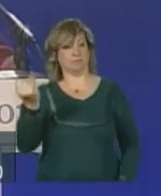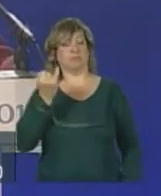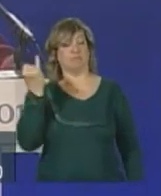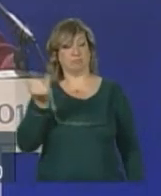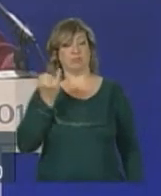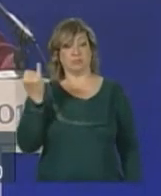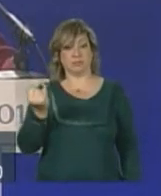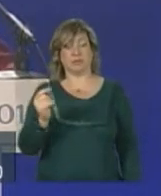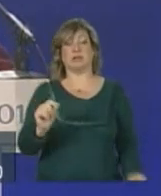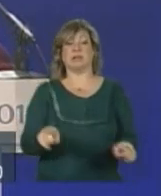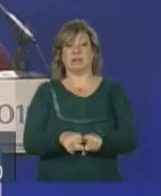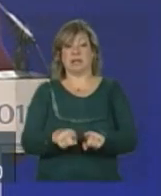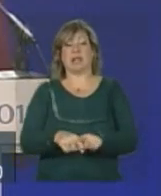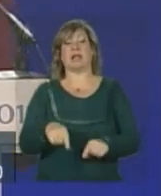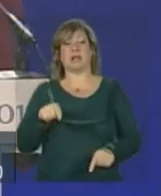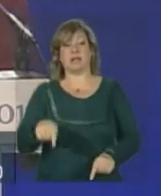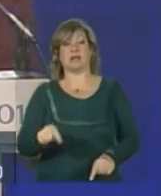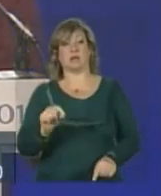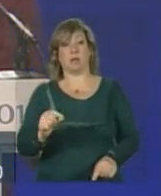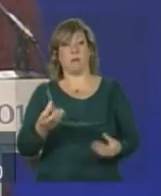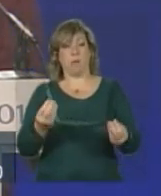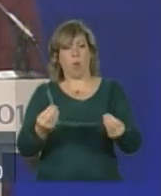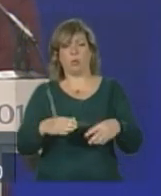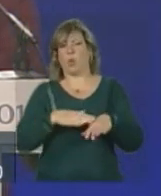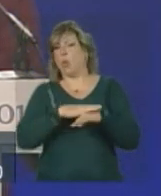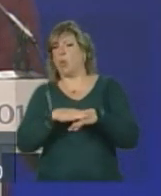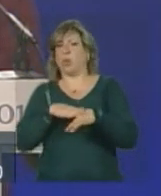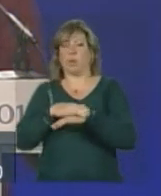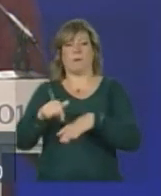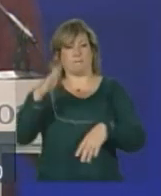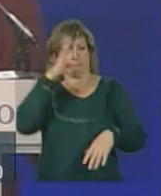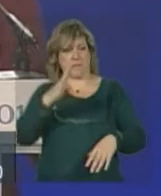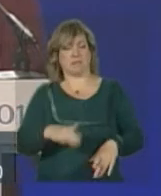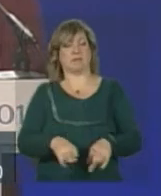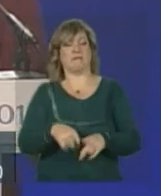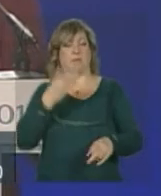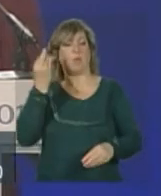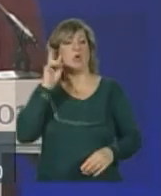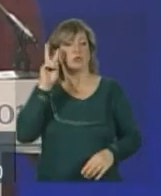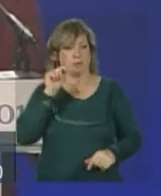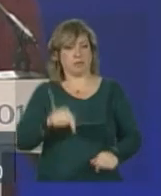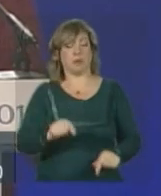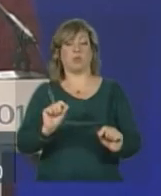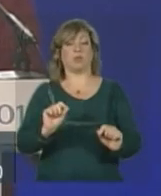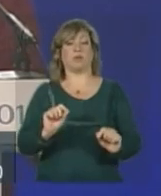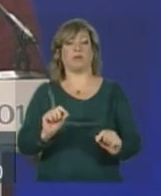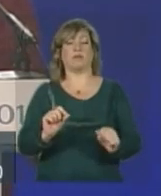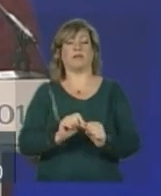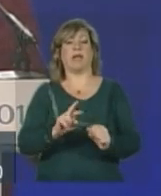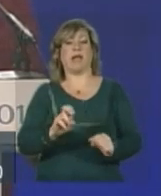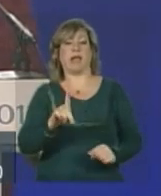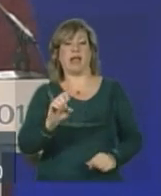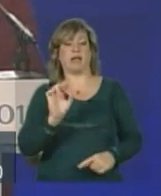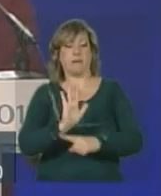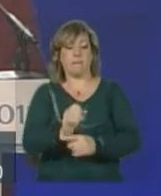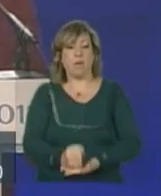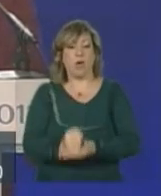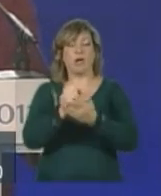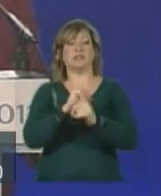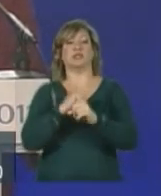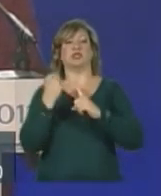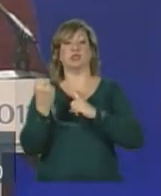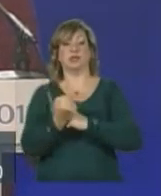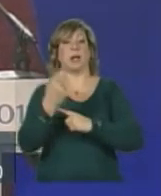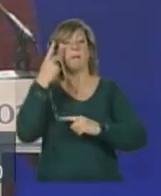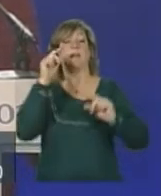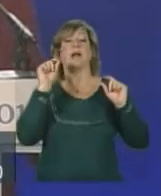importantes e foram muito tratados pelo Brasil, que é a questão de uma rede de proteção social para